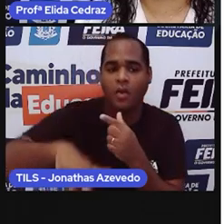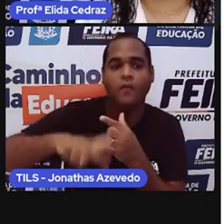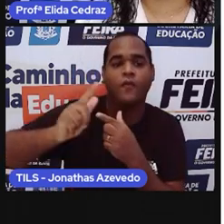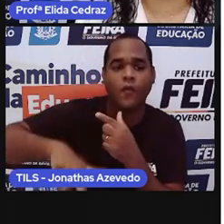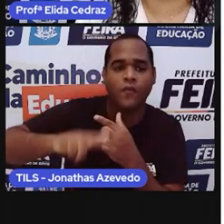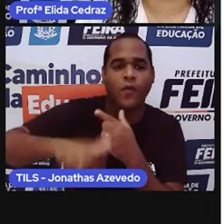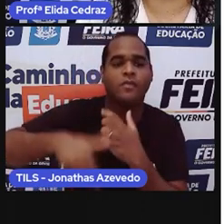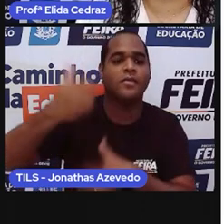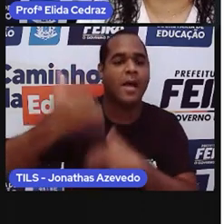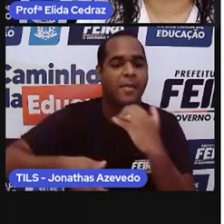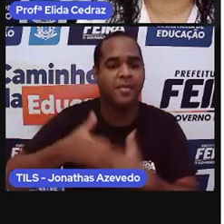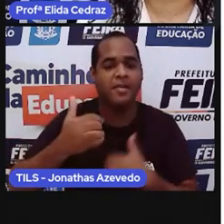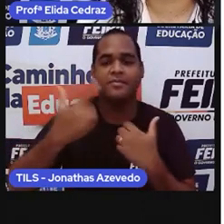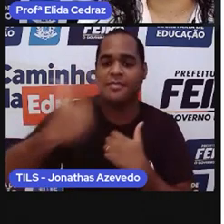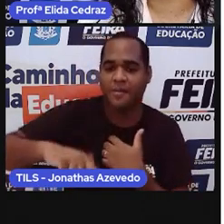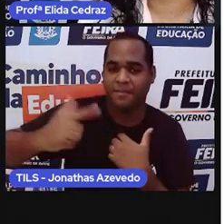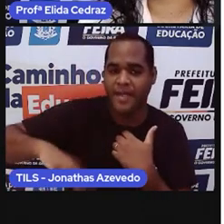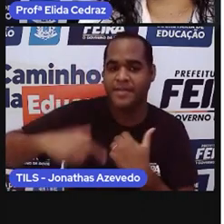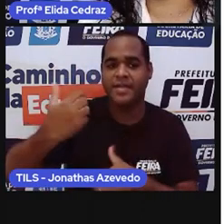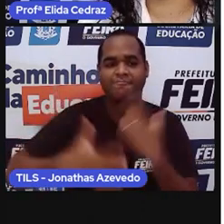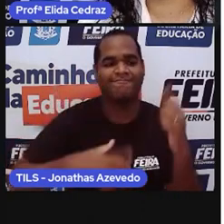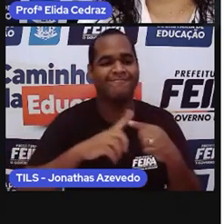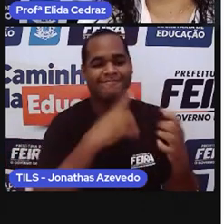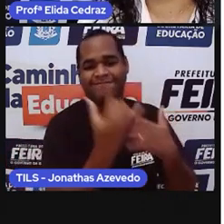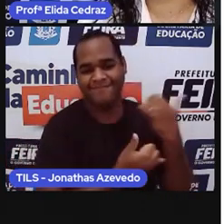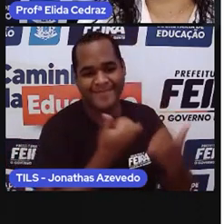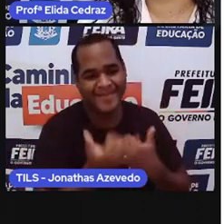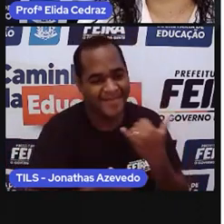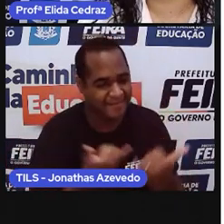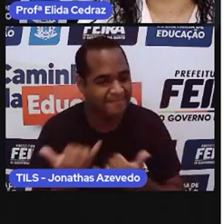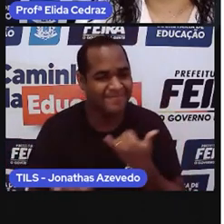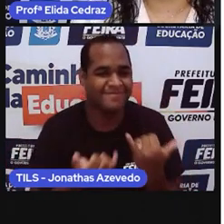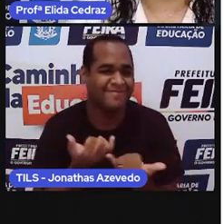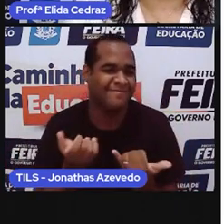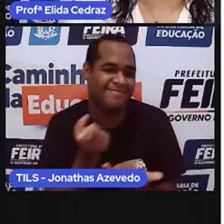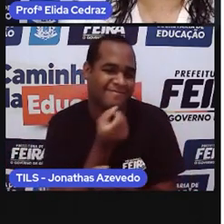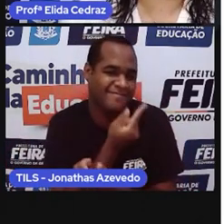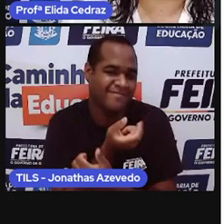repetições, que deixam a brincadeira muito divertida.